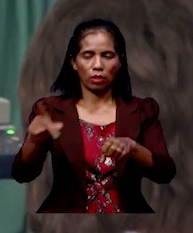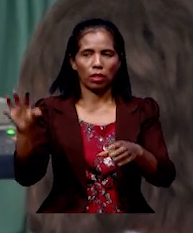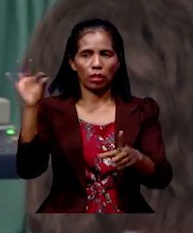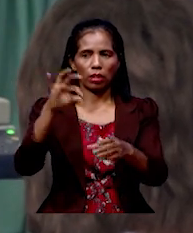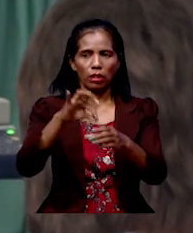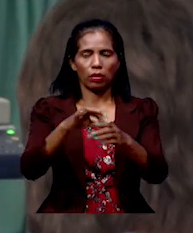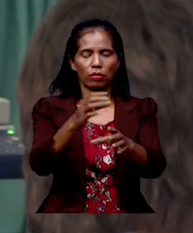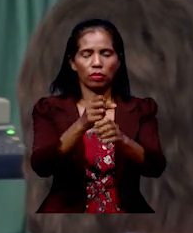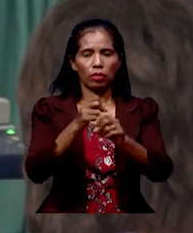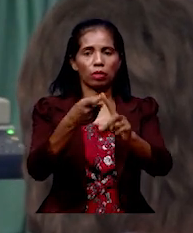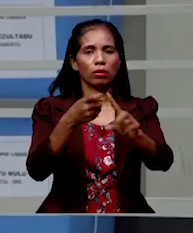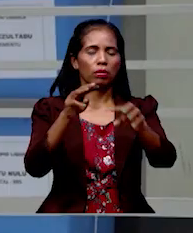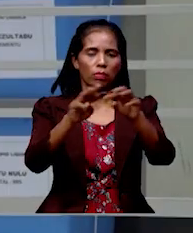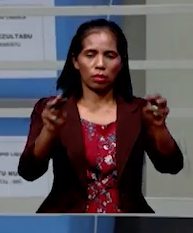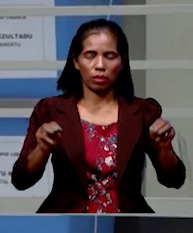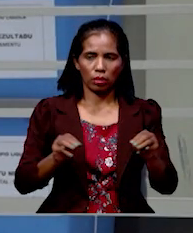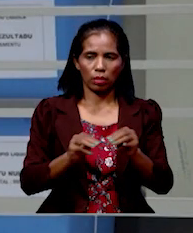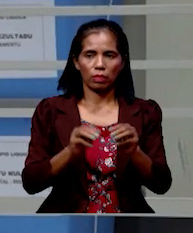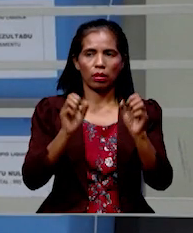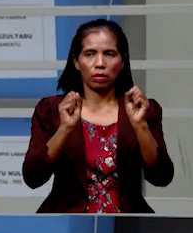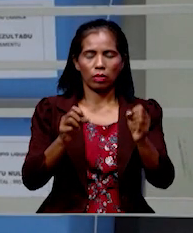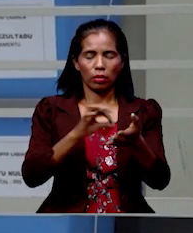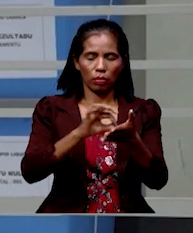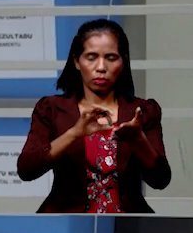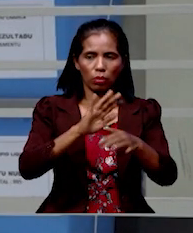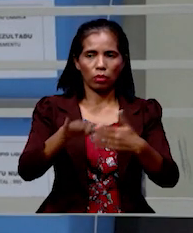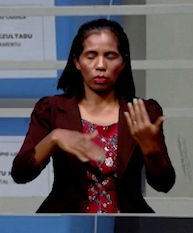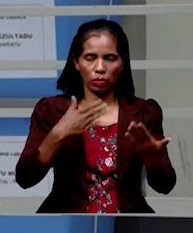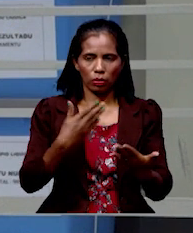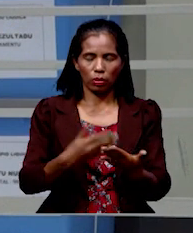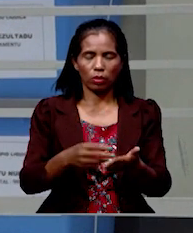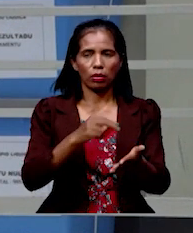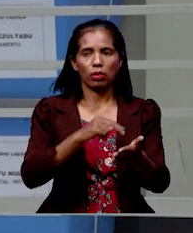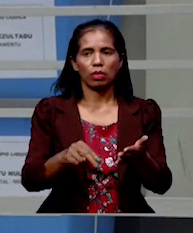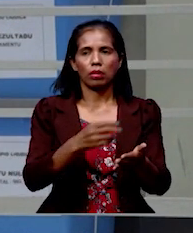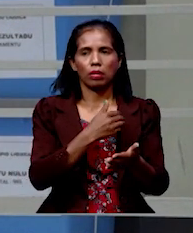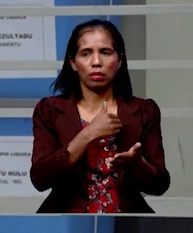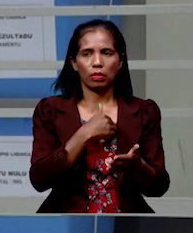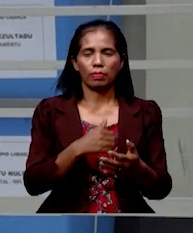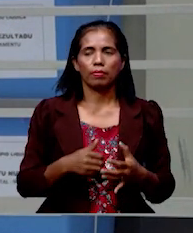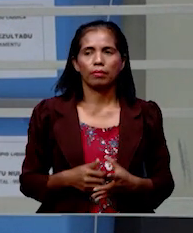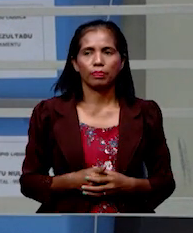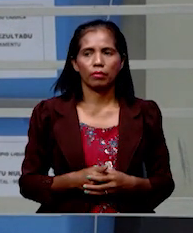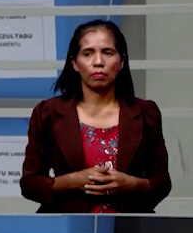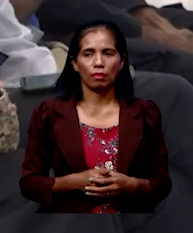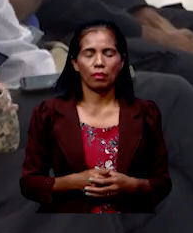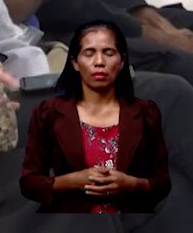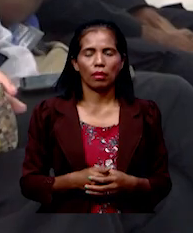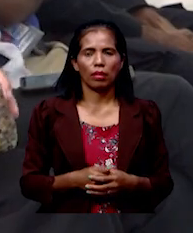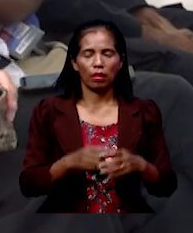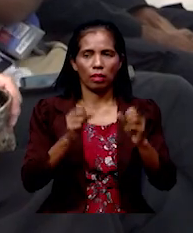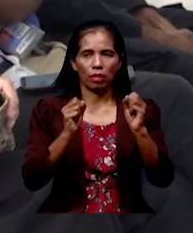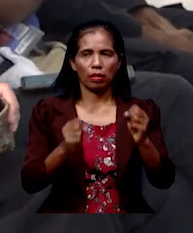be recolhe o si município rodi verifica votos nulo no reclamado sira. Faze verificação